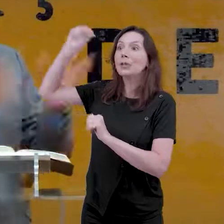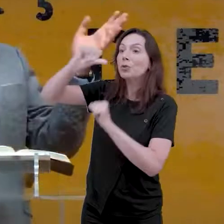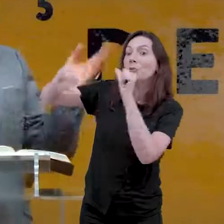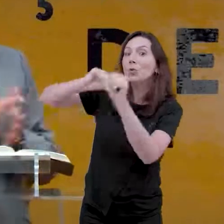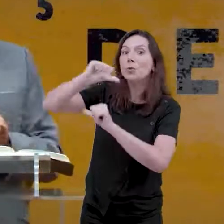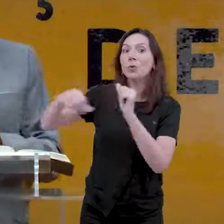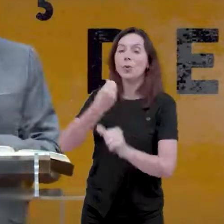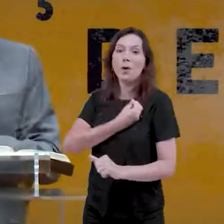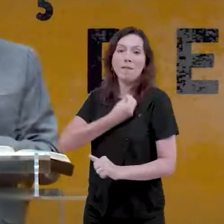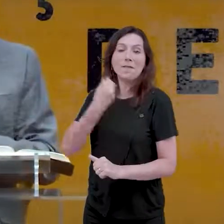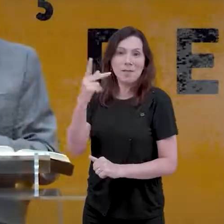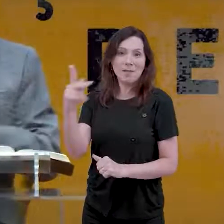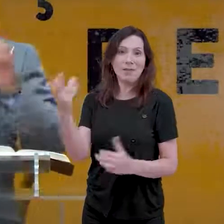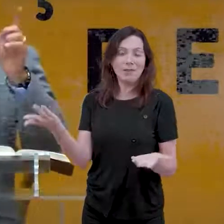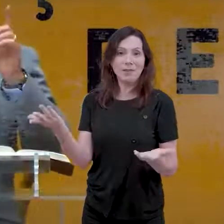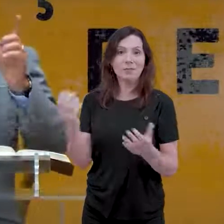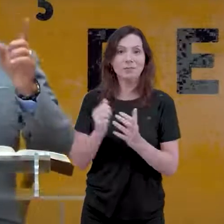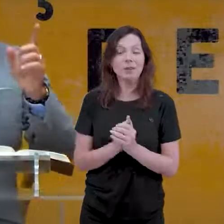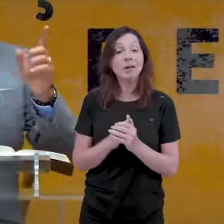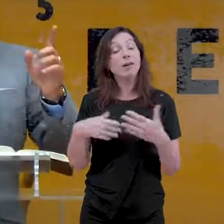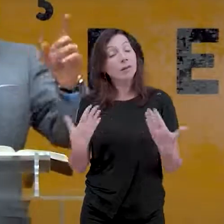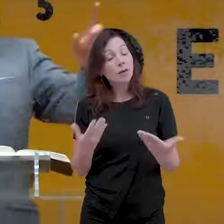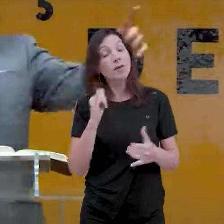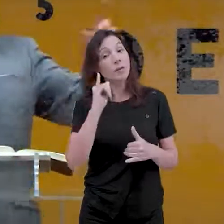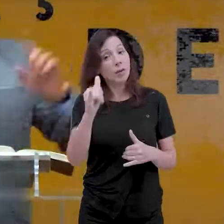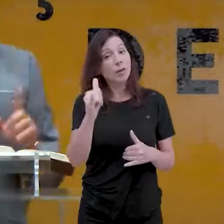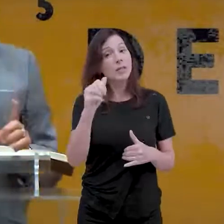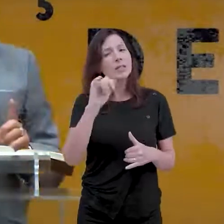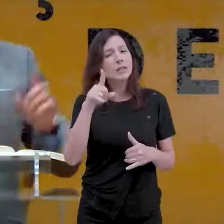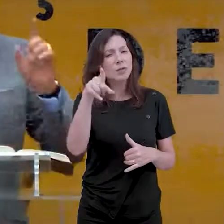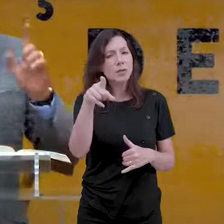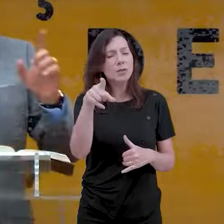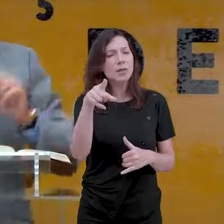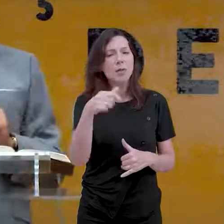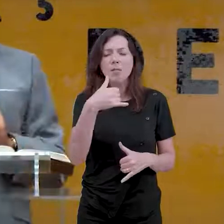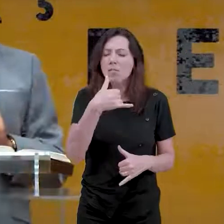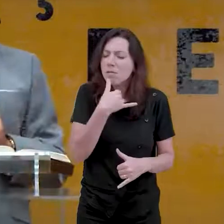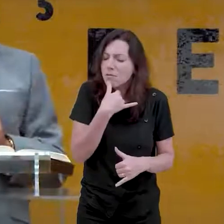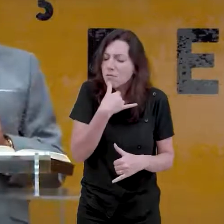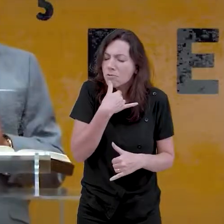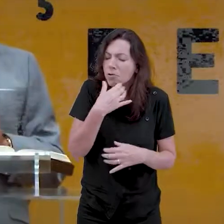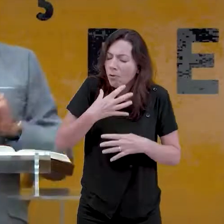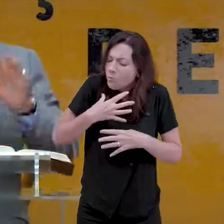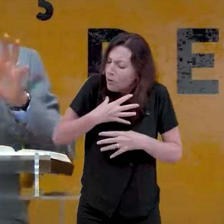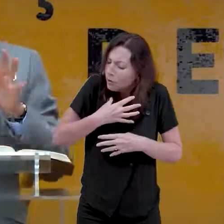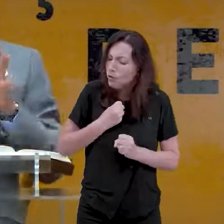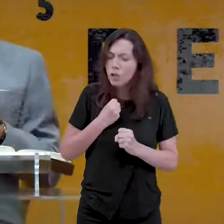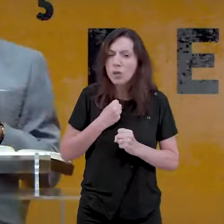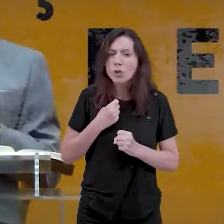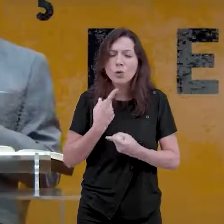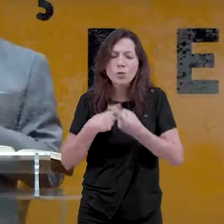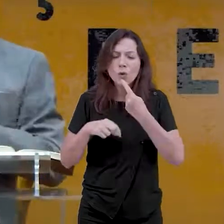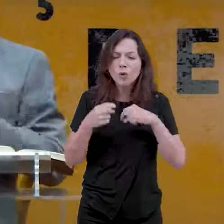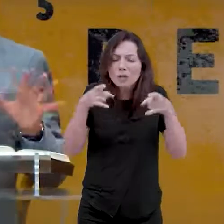majestade, que mudou a história dele. Então deixa eu dizer uma coisa para você, se um dia você estiver triste, mas muito abatido, com vontade de ficar